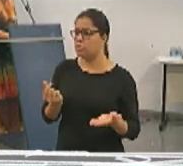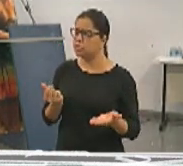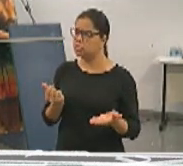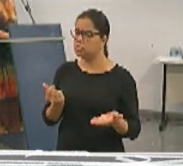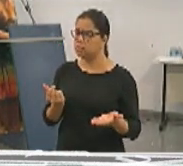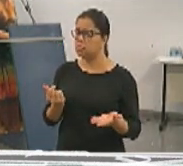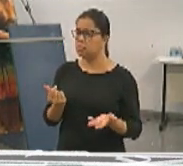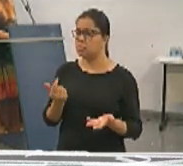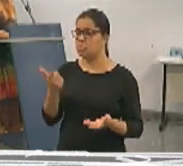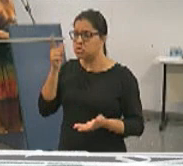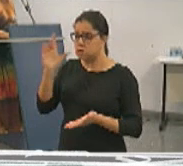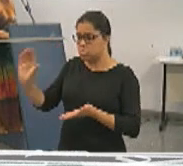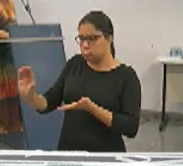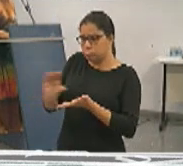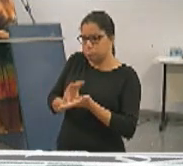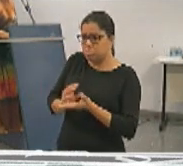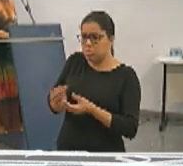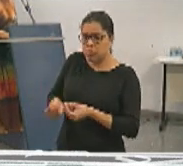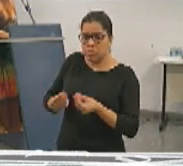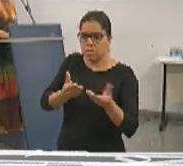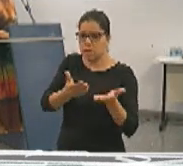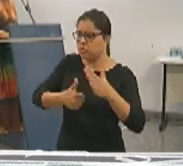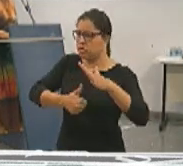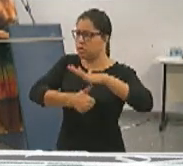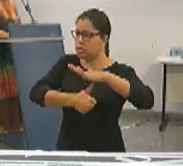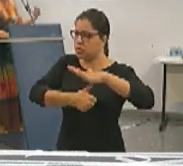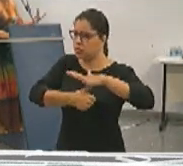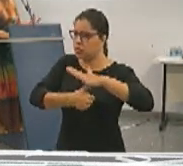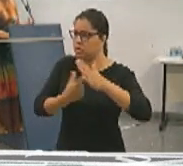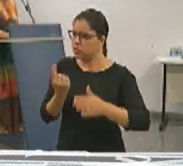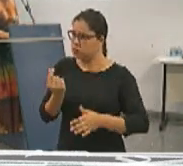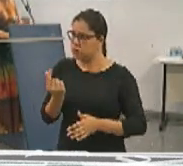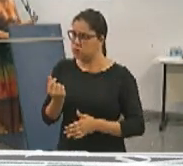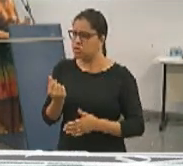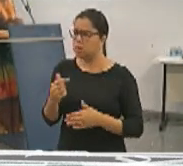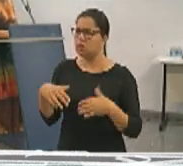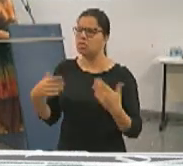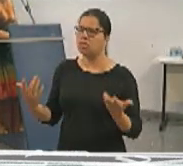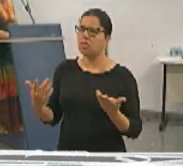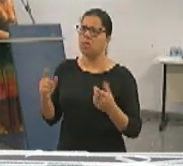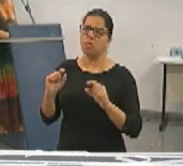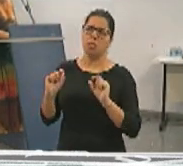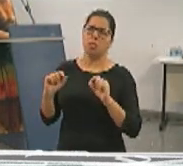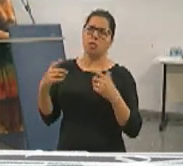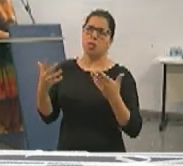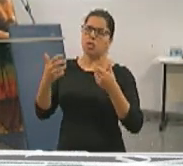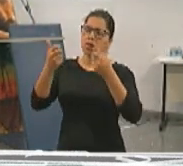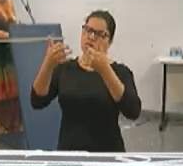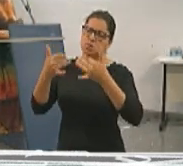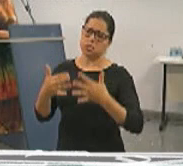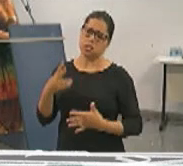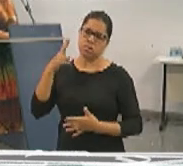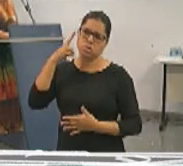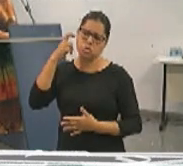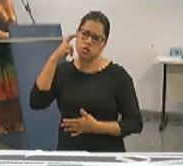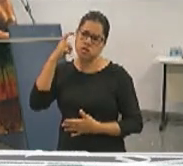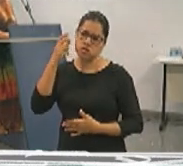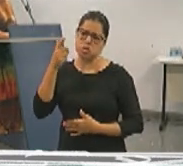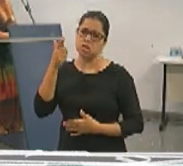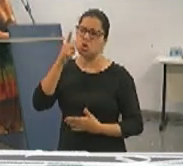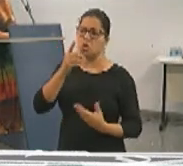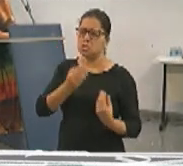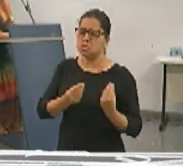para a reitoria. E como foi a justificativa do professor Etienne para devolver esse recurso